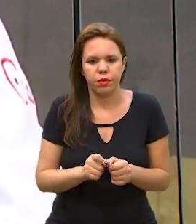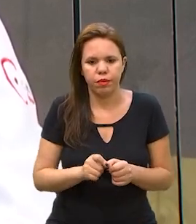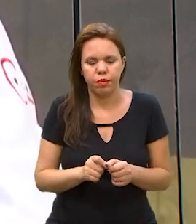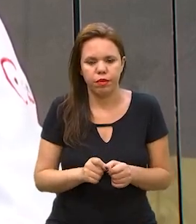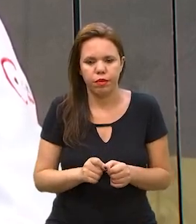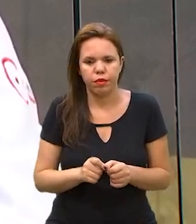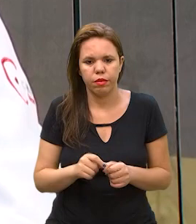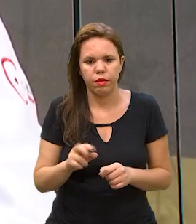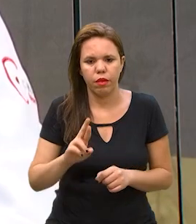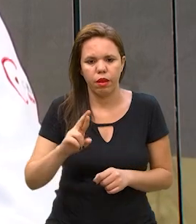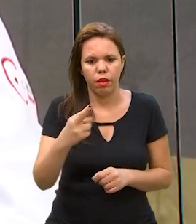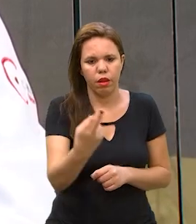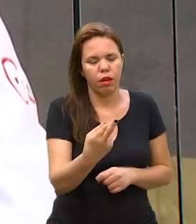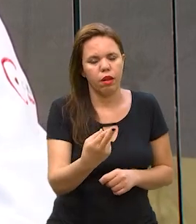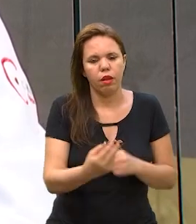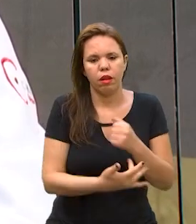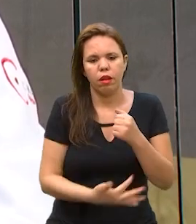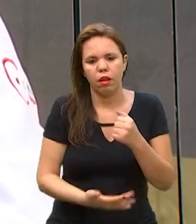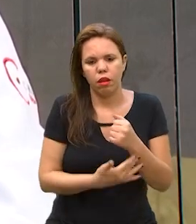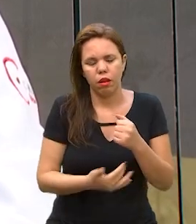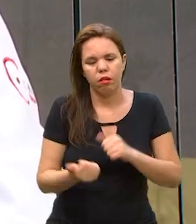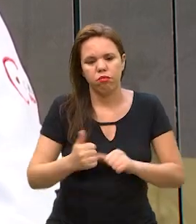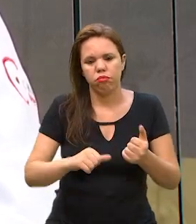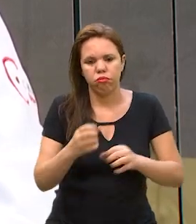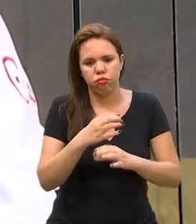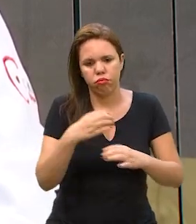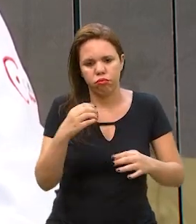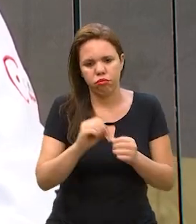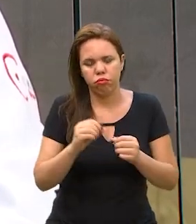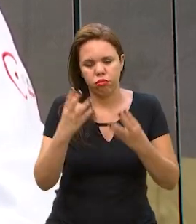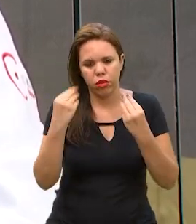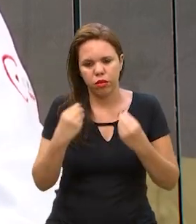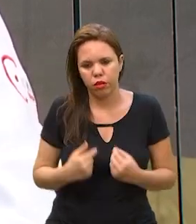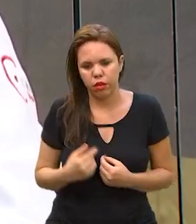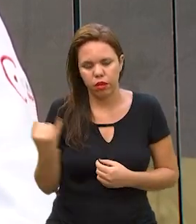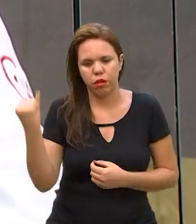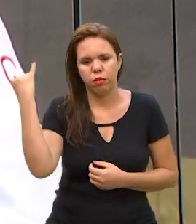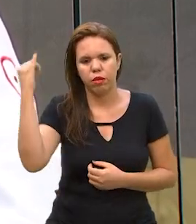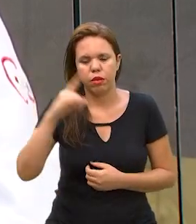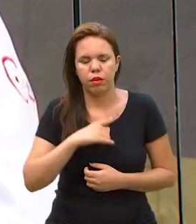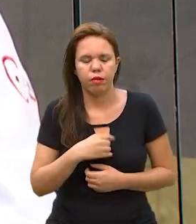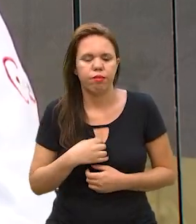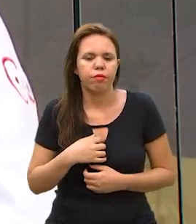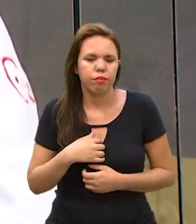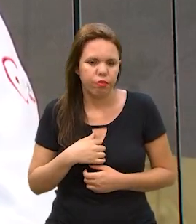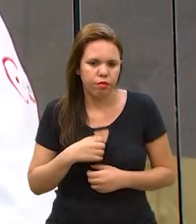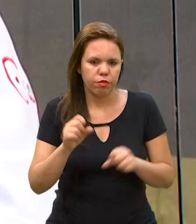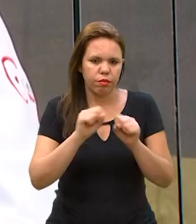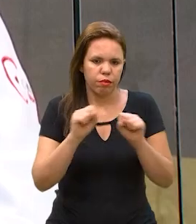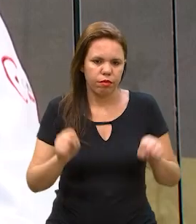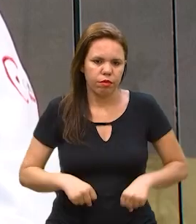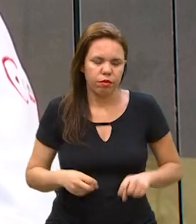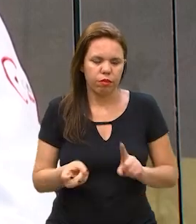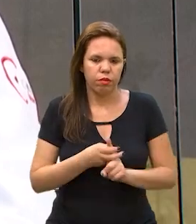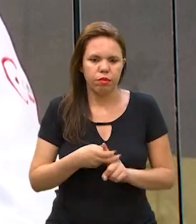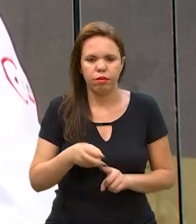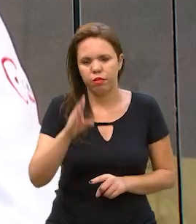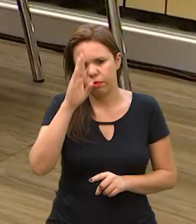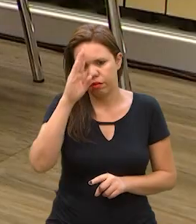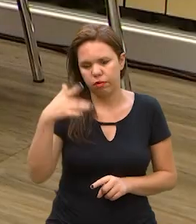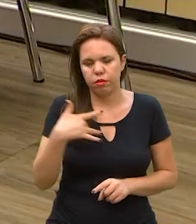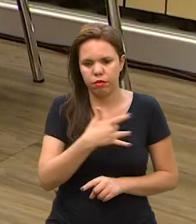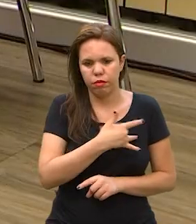cima de resultados de exames laboratoriais. Então, eles têm uma importância para o sistema de saúde